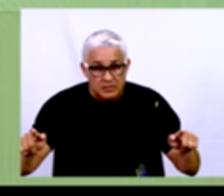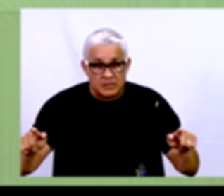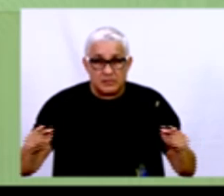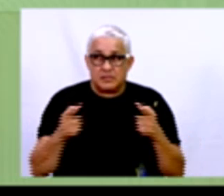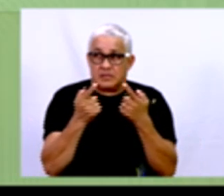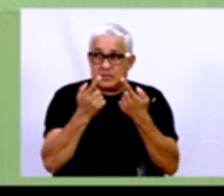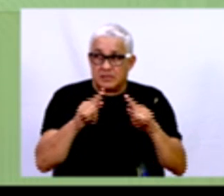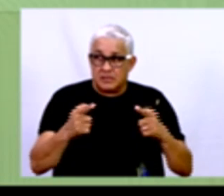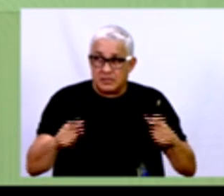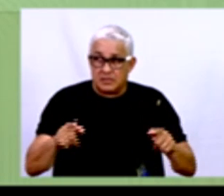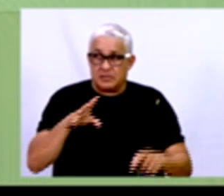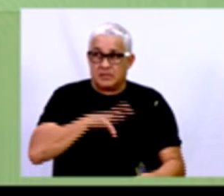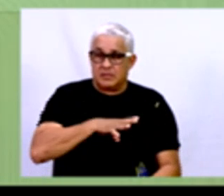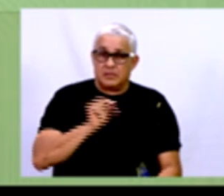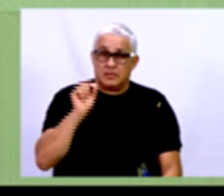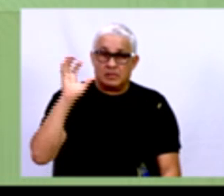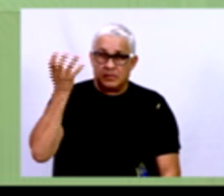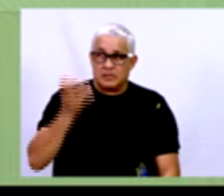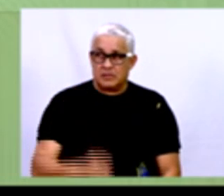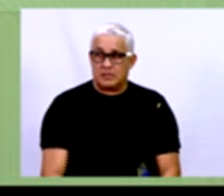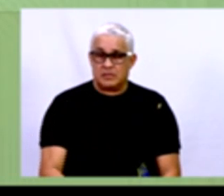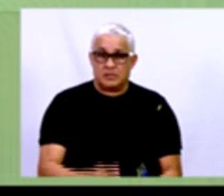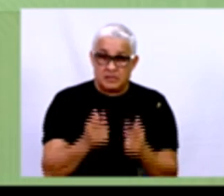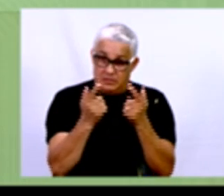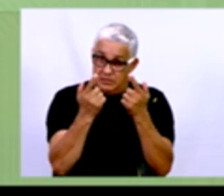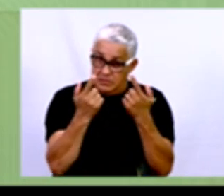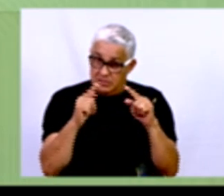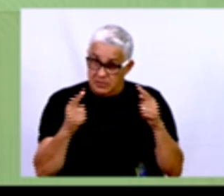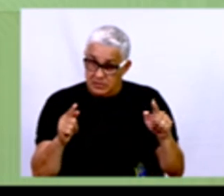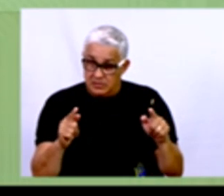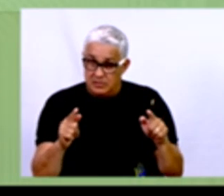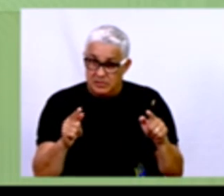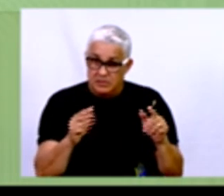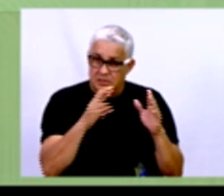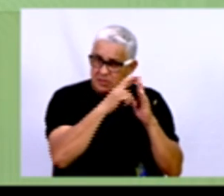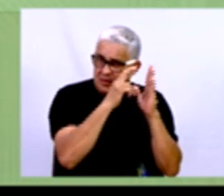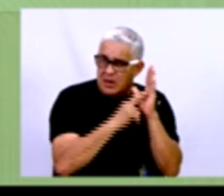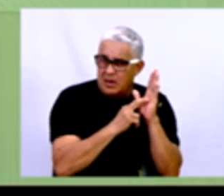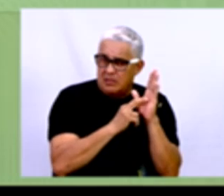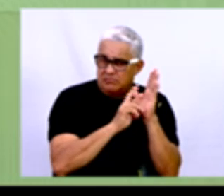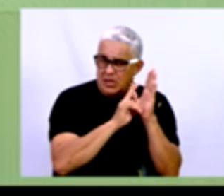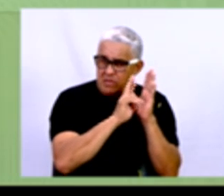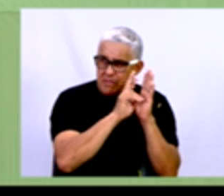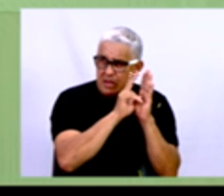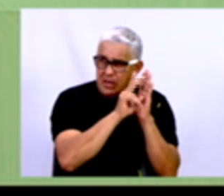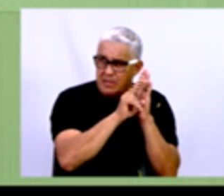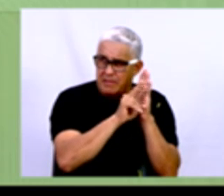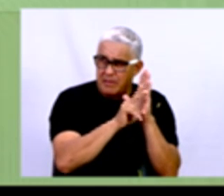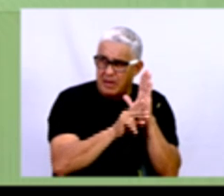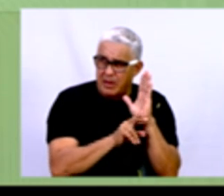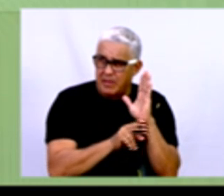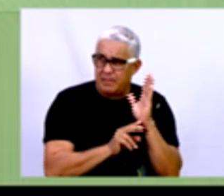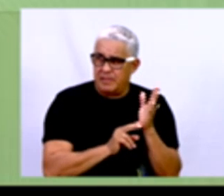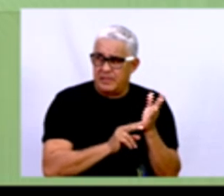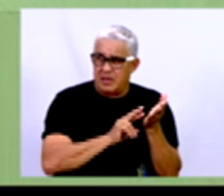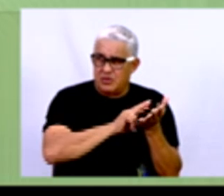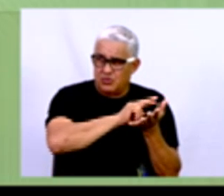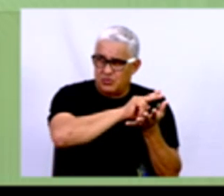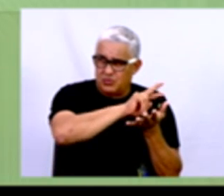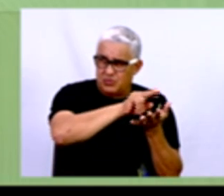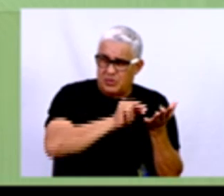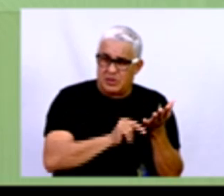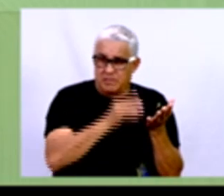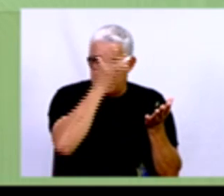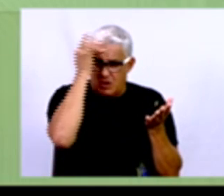gramática. Então, o que acontece? A gramática, que são aquelas regrinhas, né, que nós falamos da língua, que